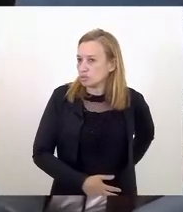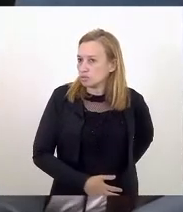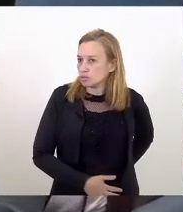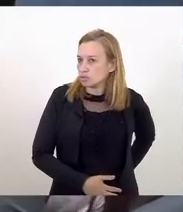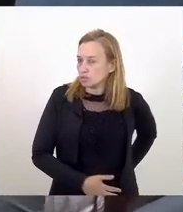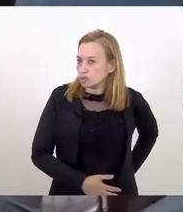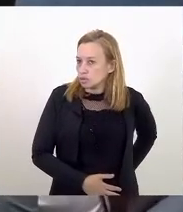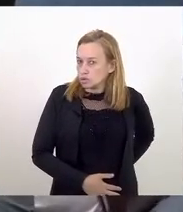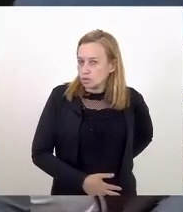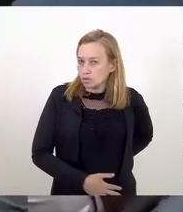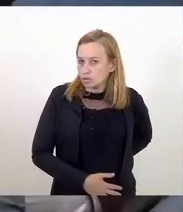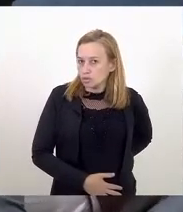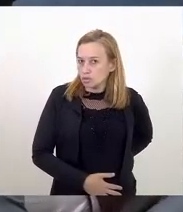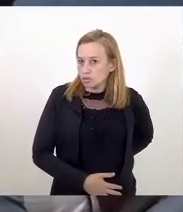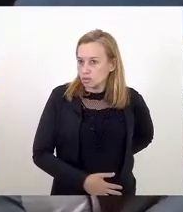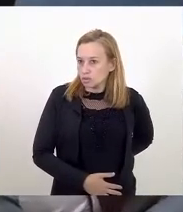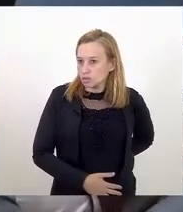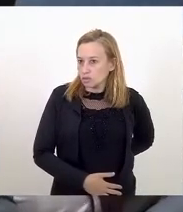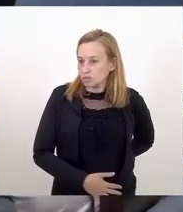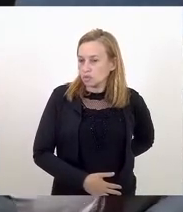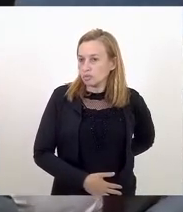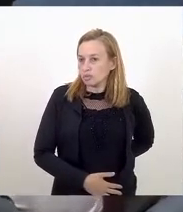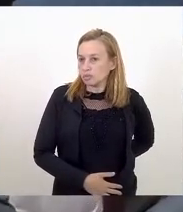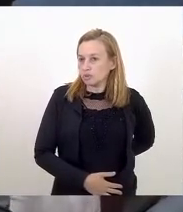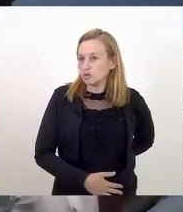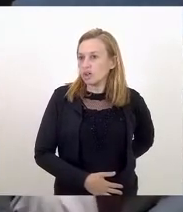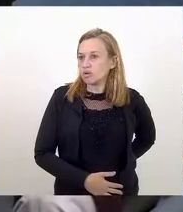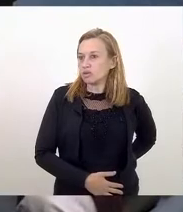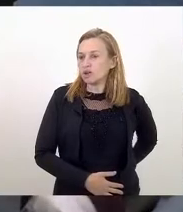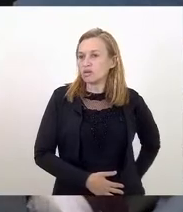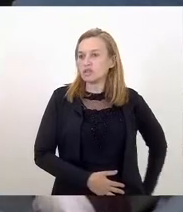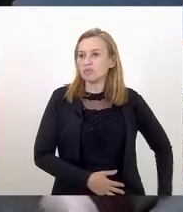Deputado Flávio Serafini. Segundo projeto da pauta.